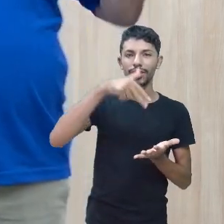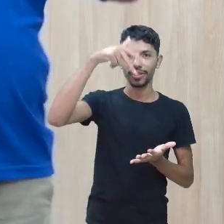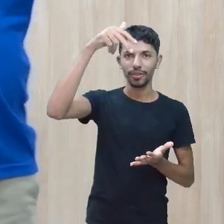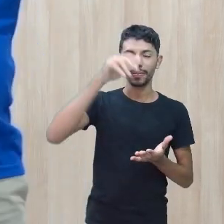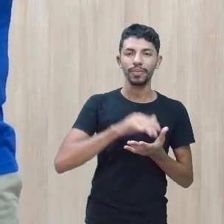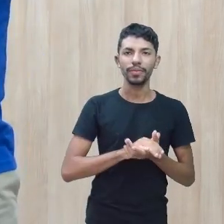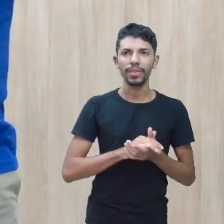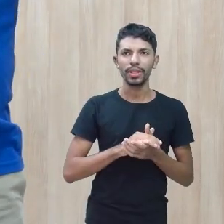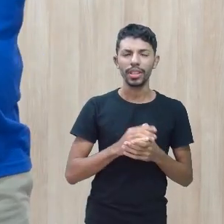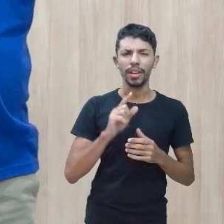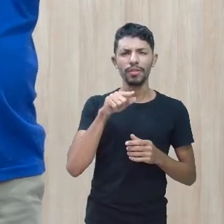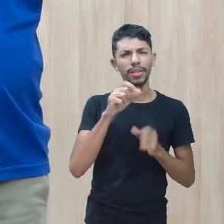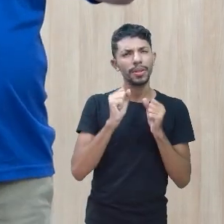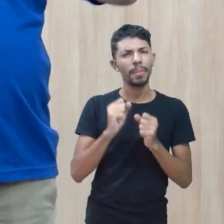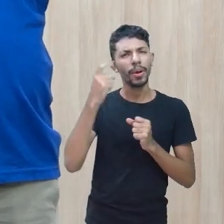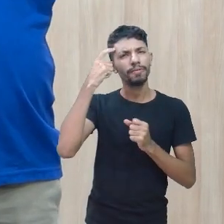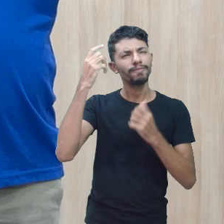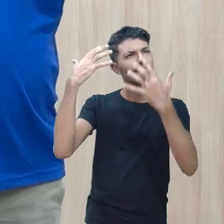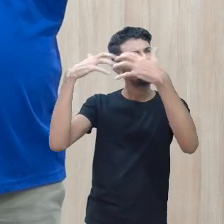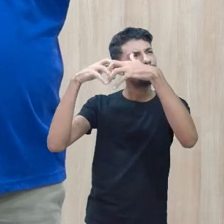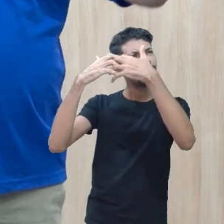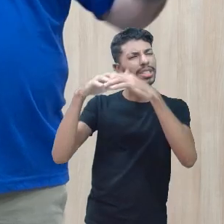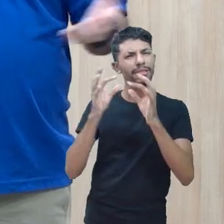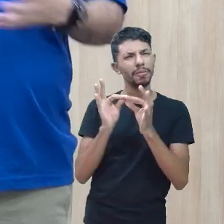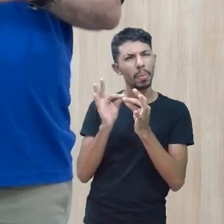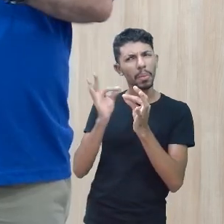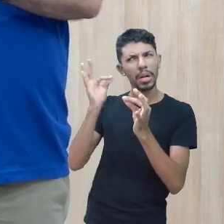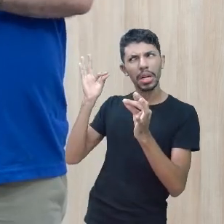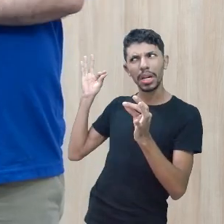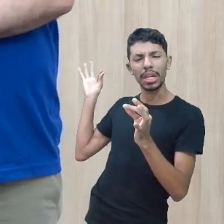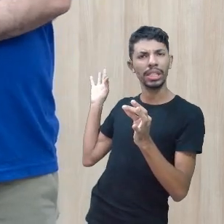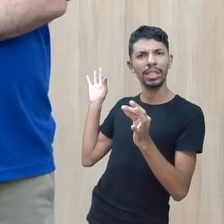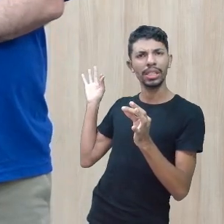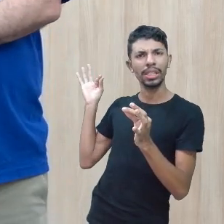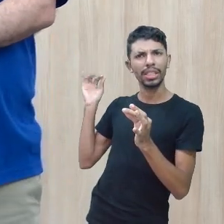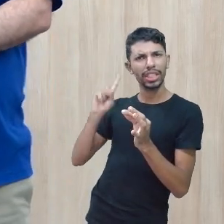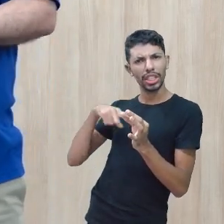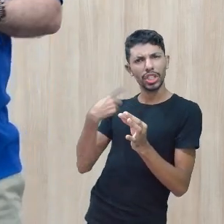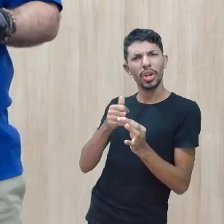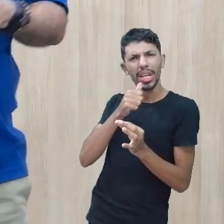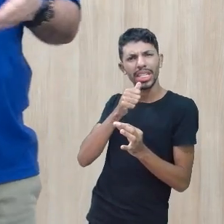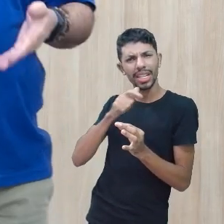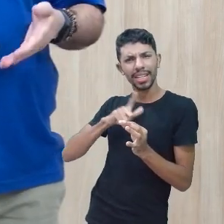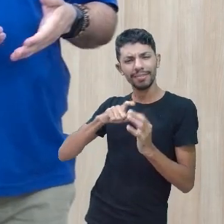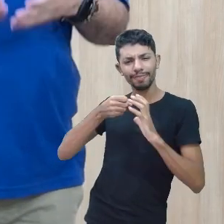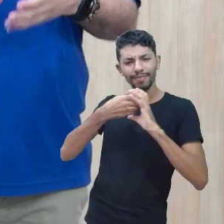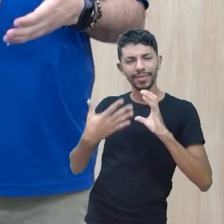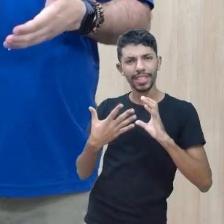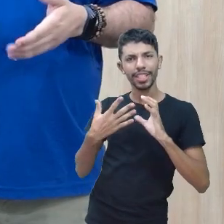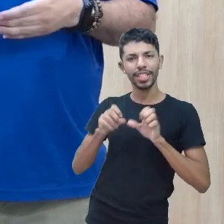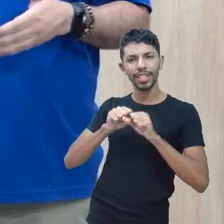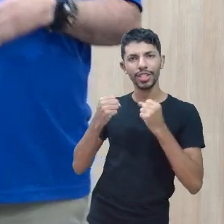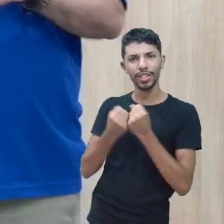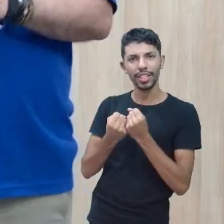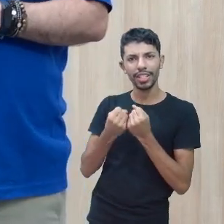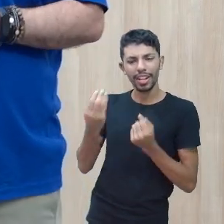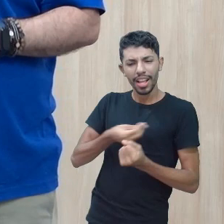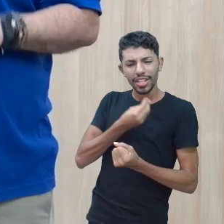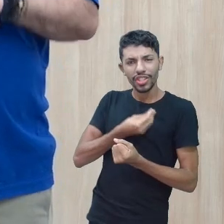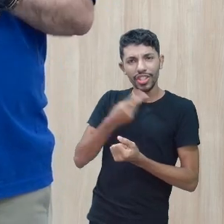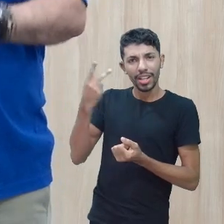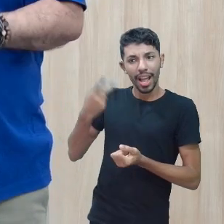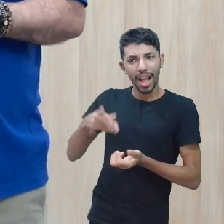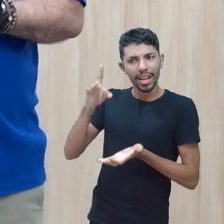mas tão distante, tão longe, e a gente ainda tem características dessa civilização presentes em nossa